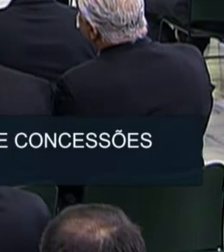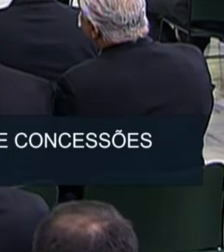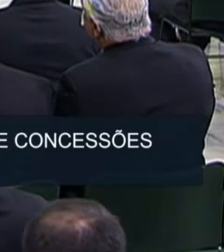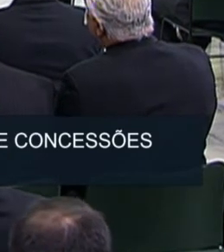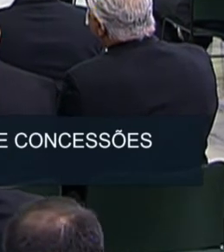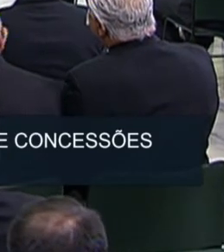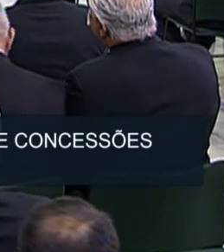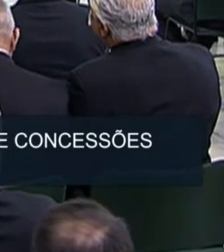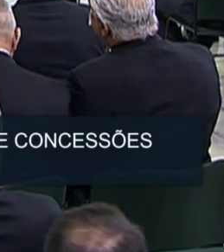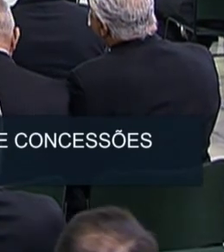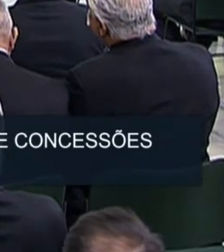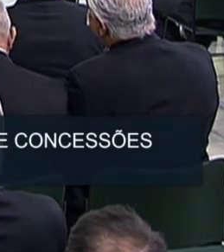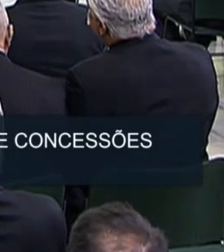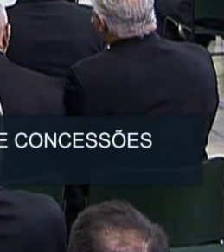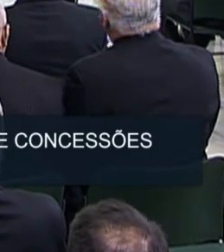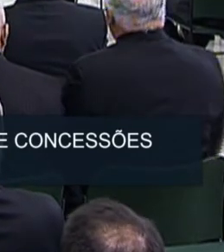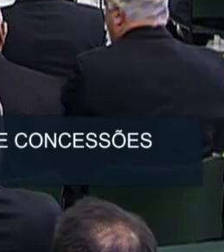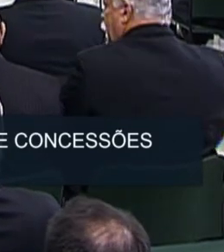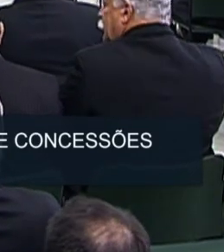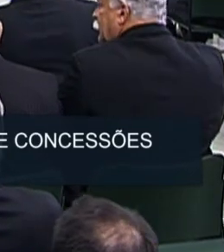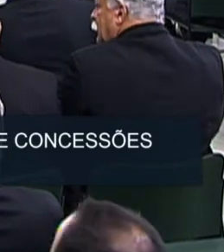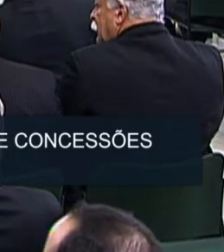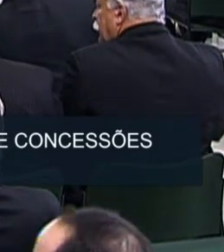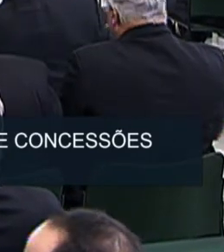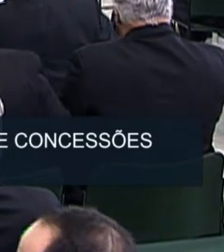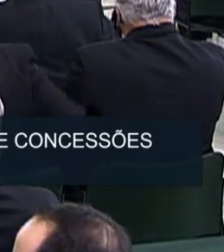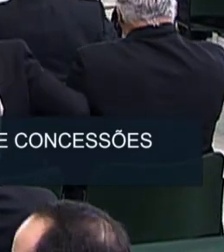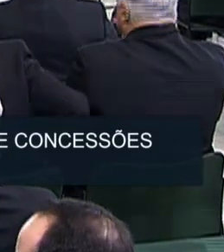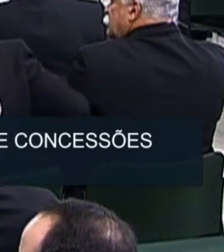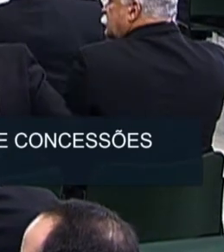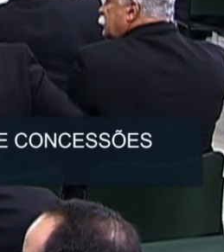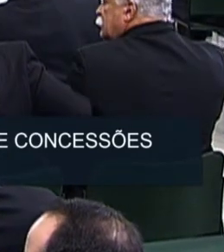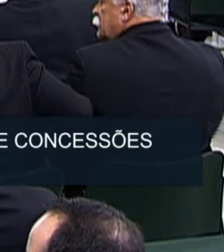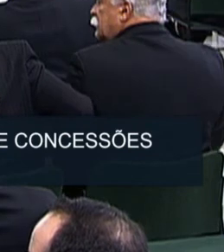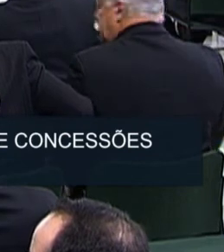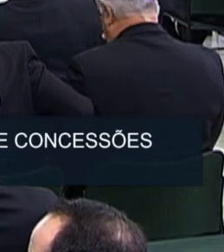E aí E aí